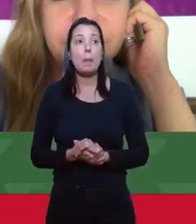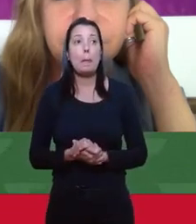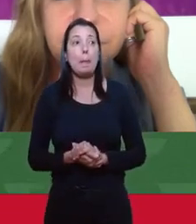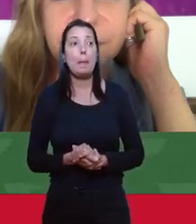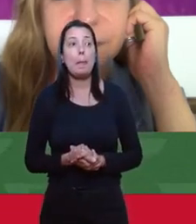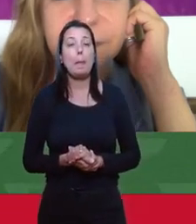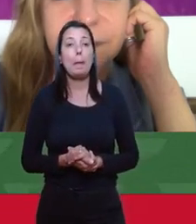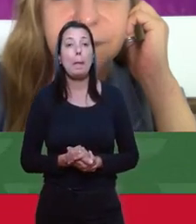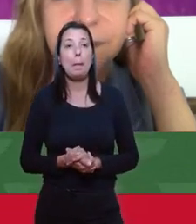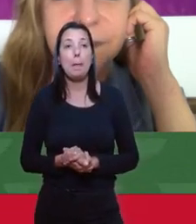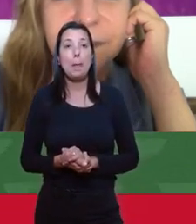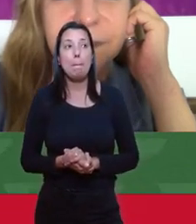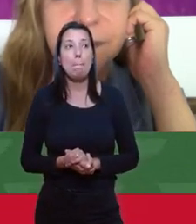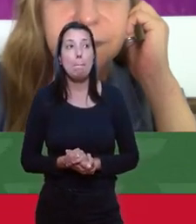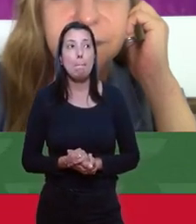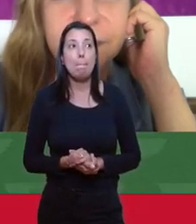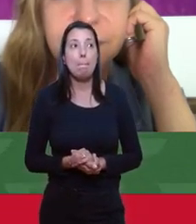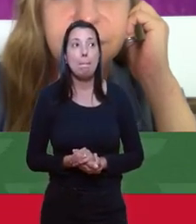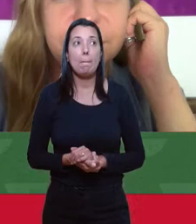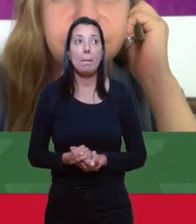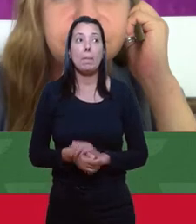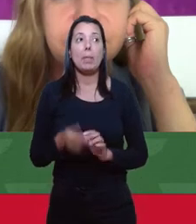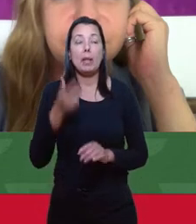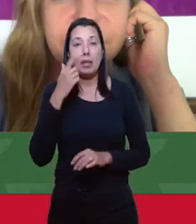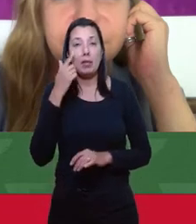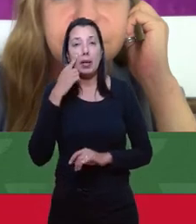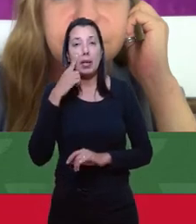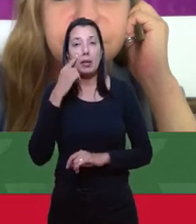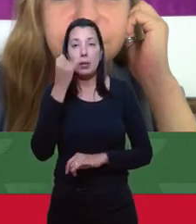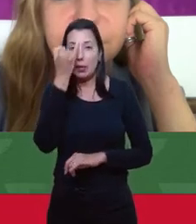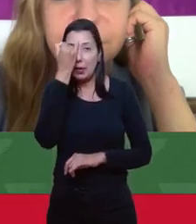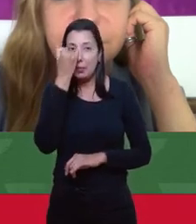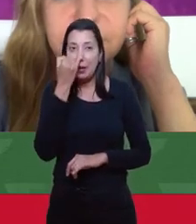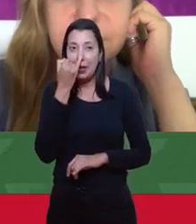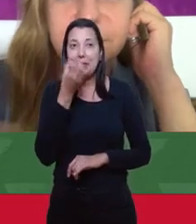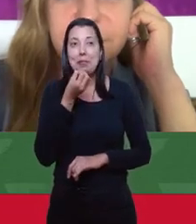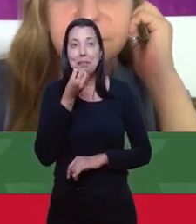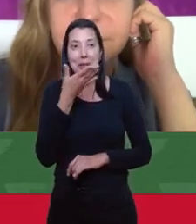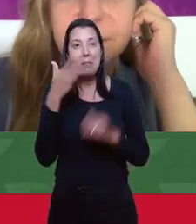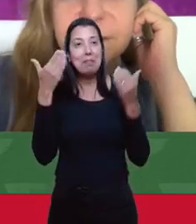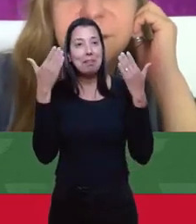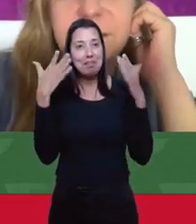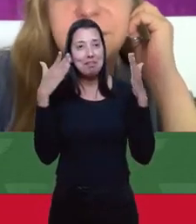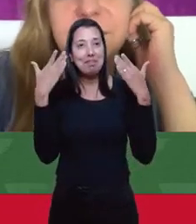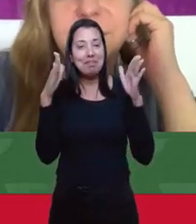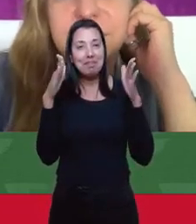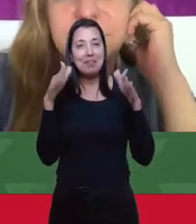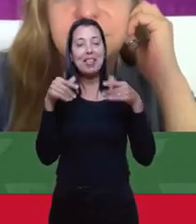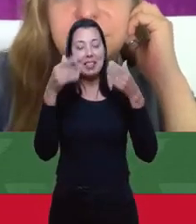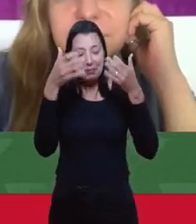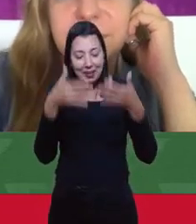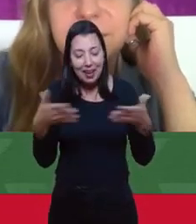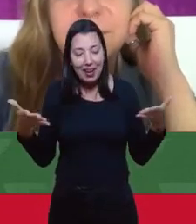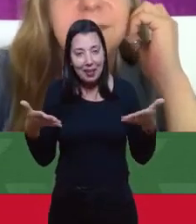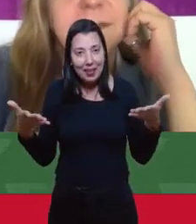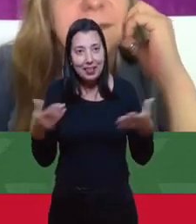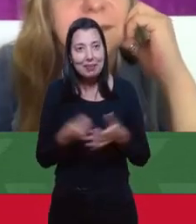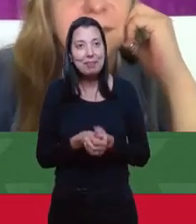lá, vamos voltar um pouco. No fundo vocês estão vendo a imagem, né? Muito bem, parabéns. Diga lá, Janaína.